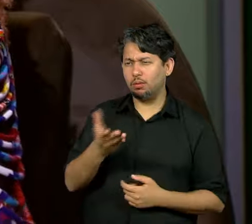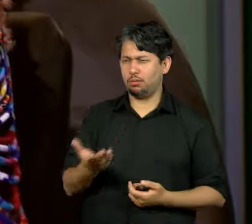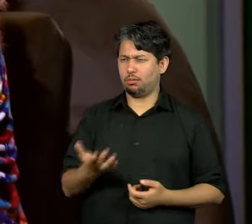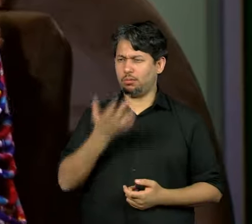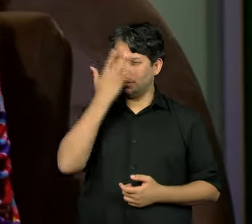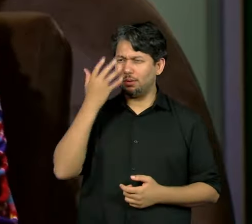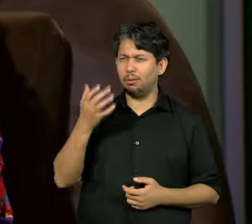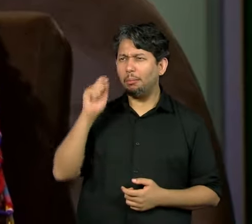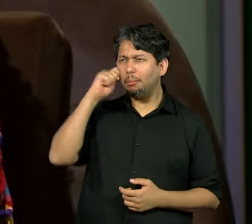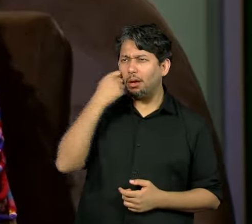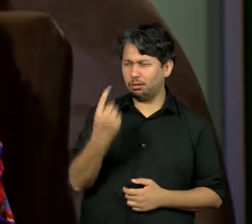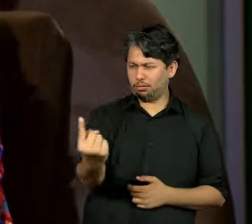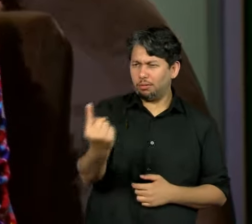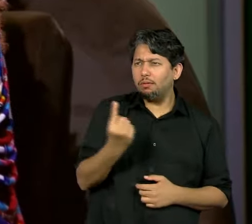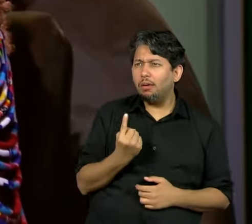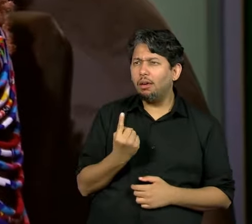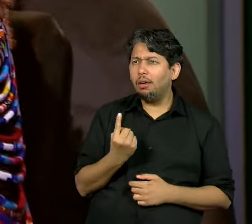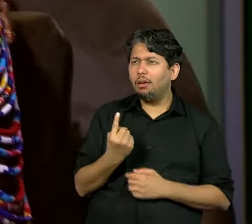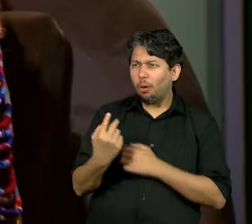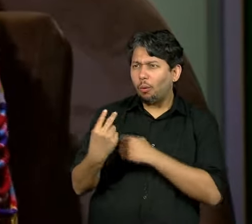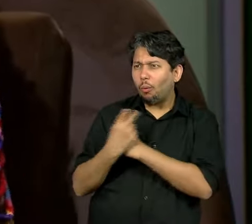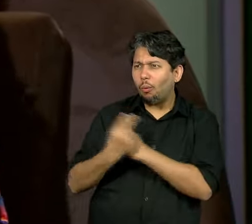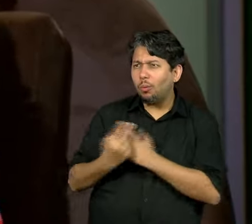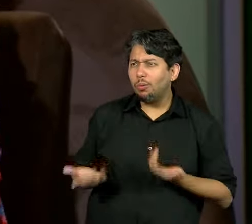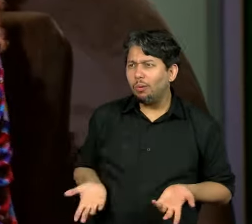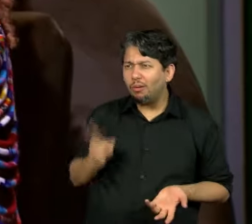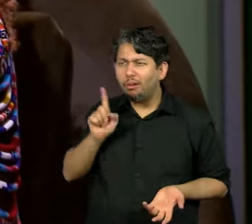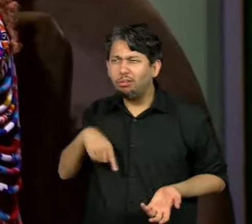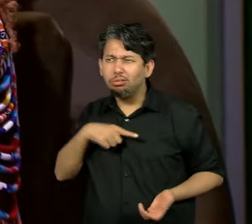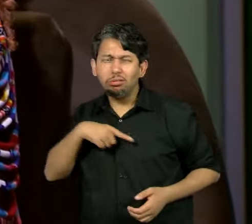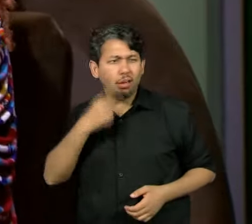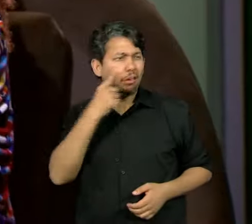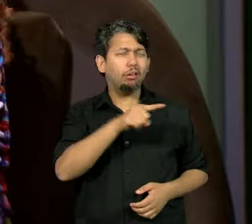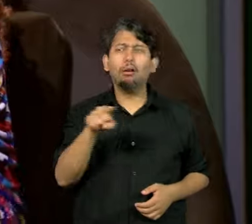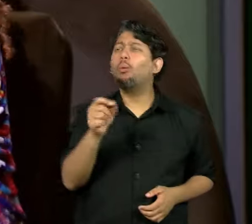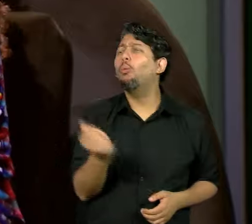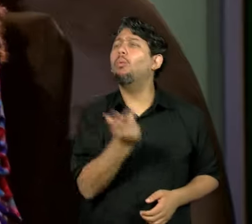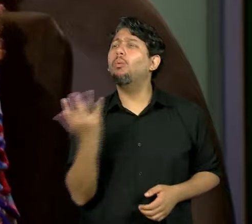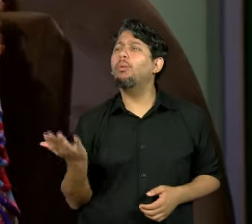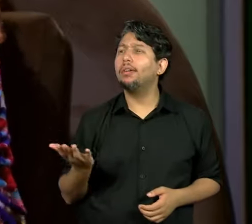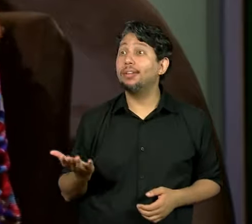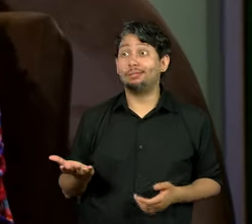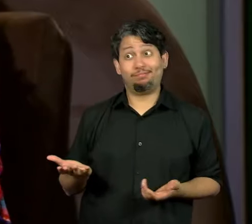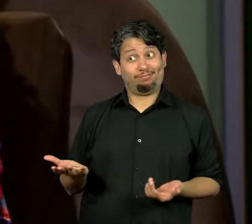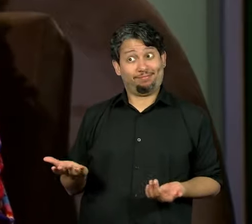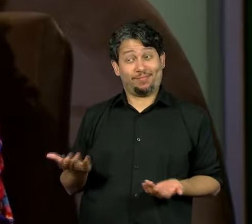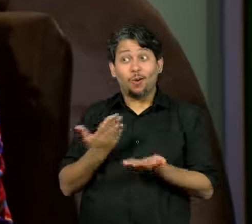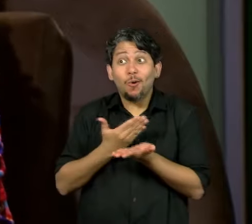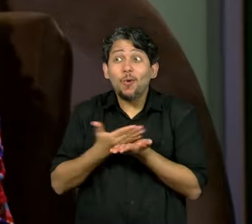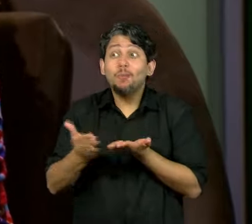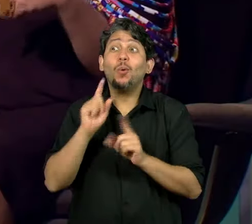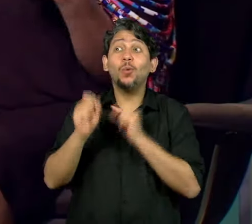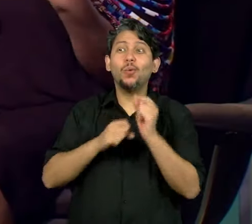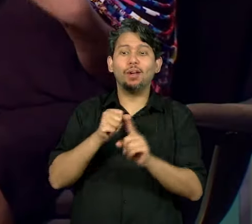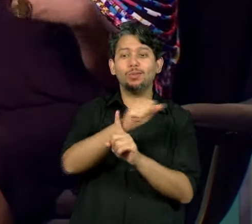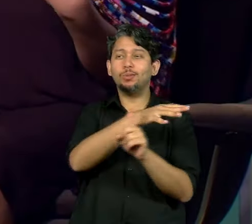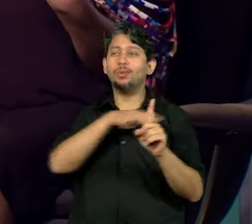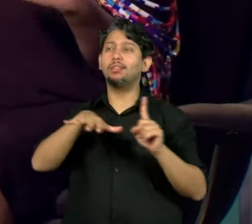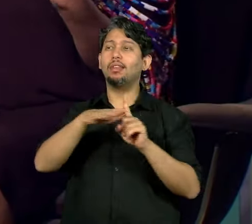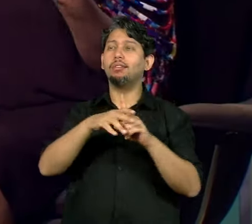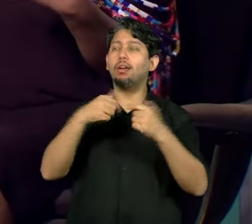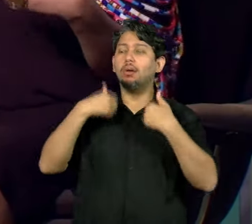teve a oportunidade de ser atendido ou atendida por uma médica ou um médico negro? Quando a gente começa a fazer essas perguntas, a gente